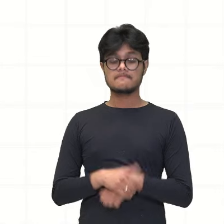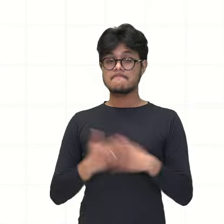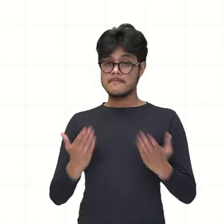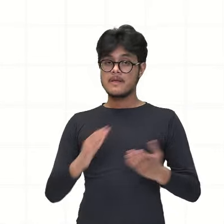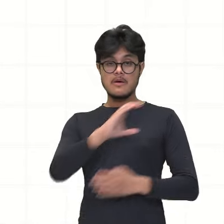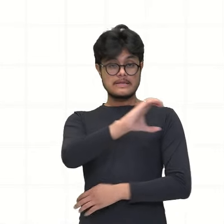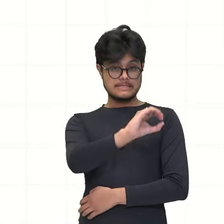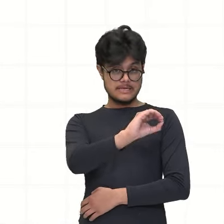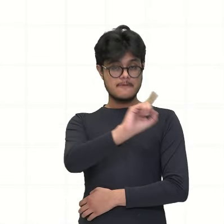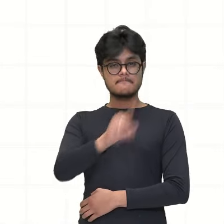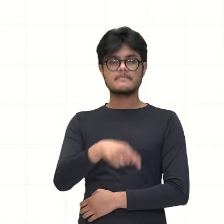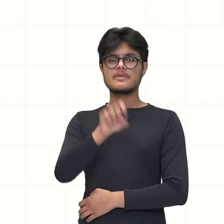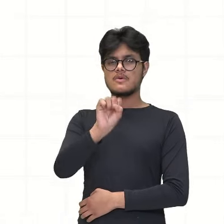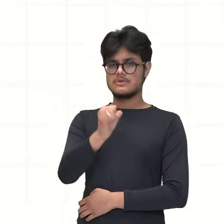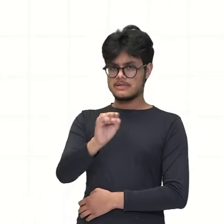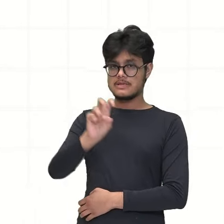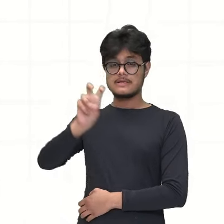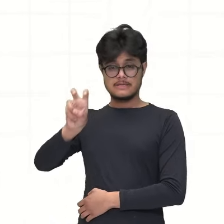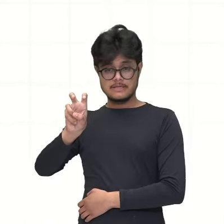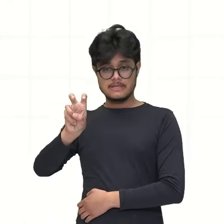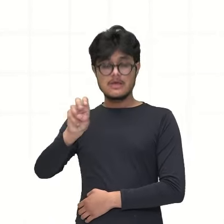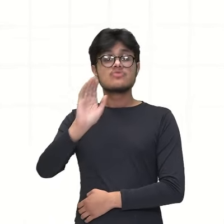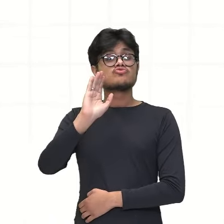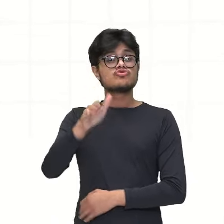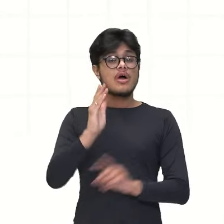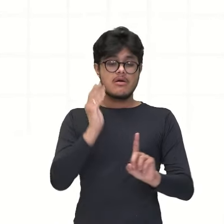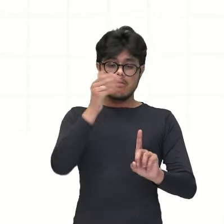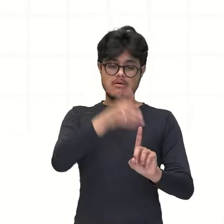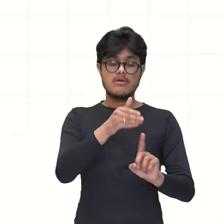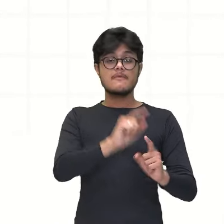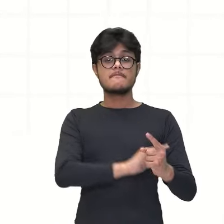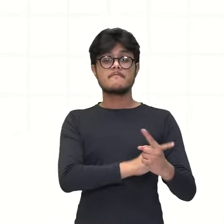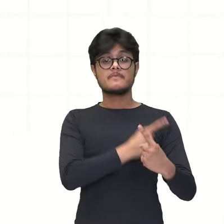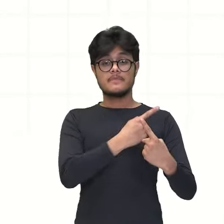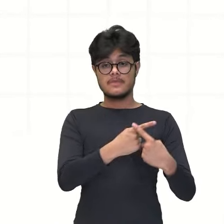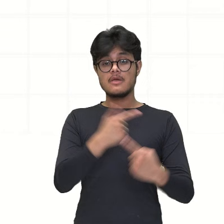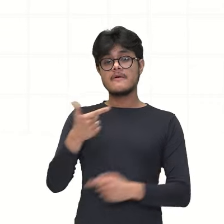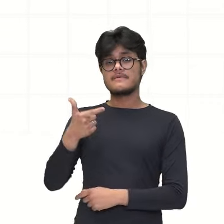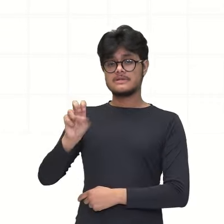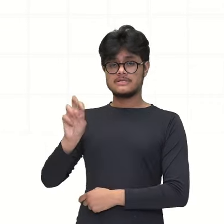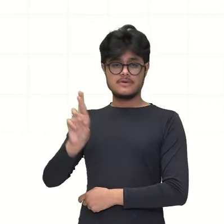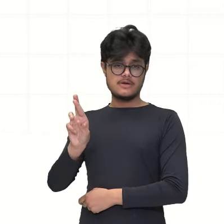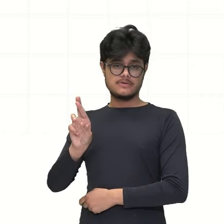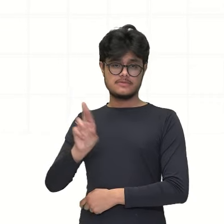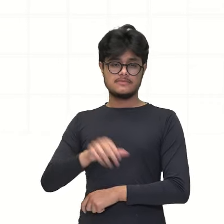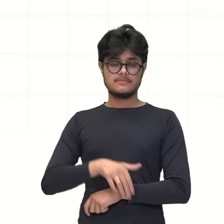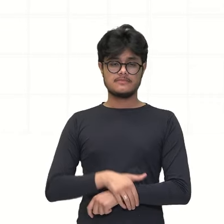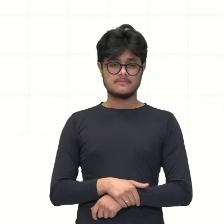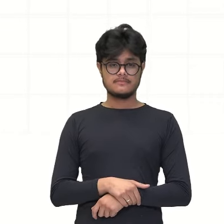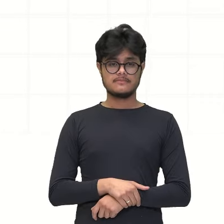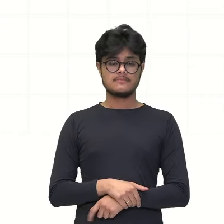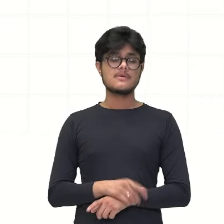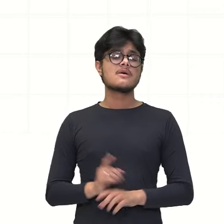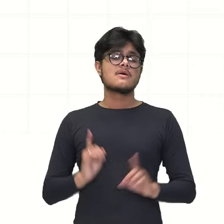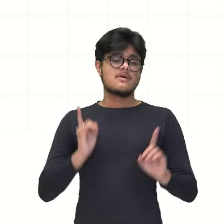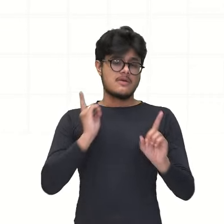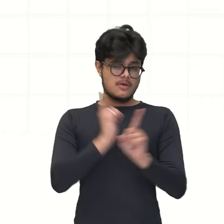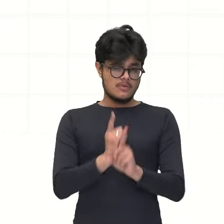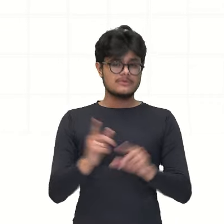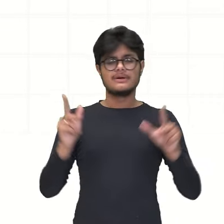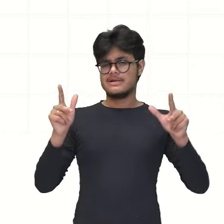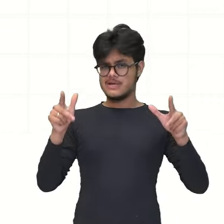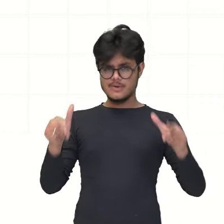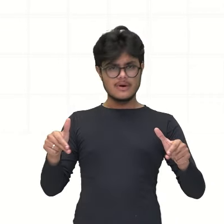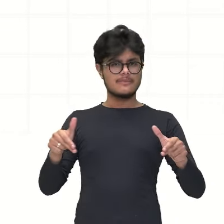valor aqui, que eu encontrei de 0,85, por 25, que eu também vou encontrar o mesmo